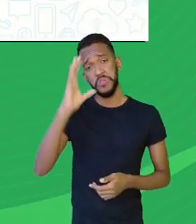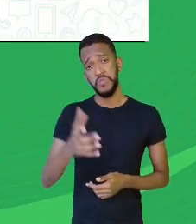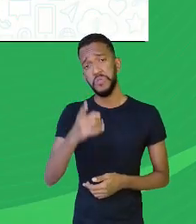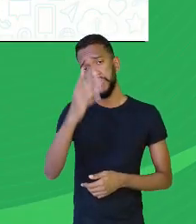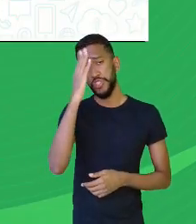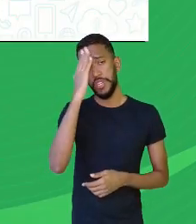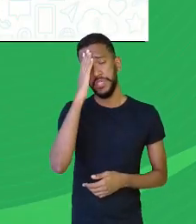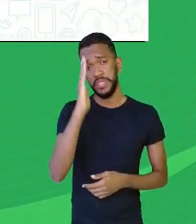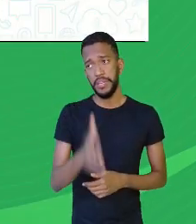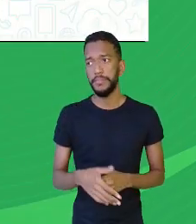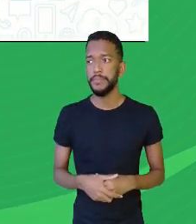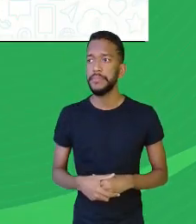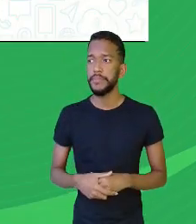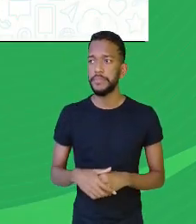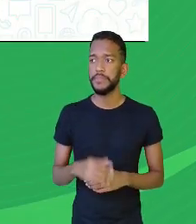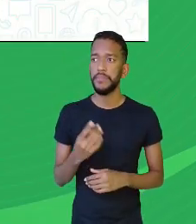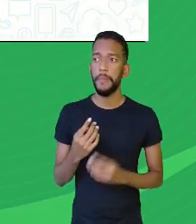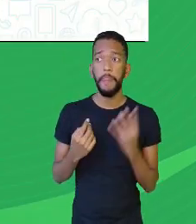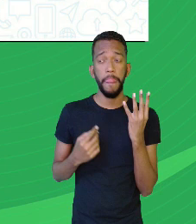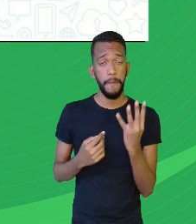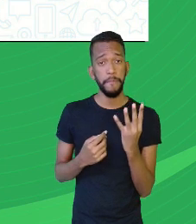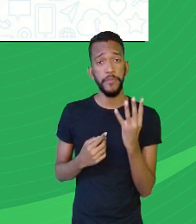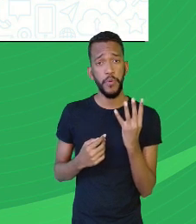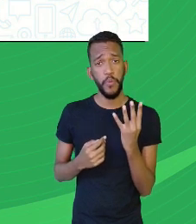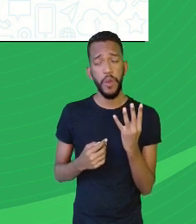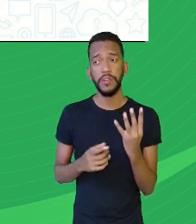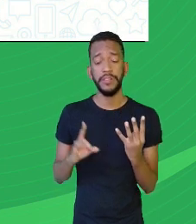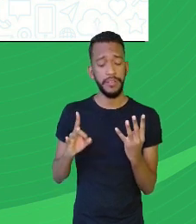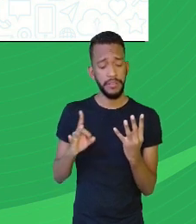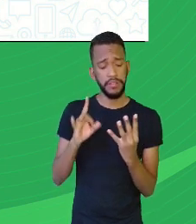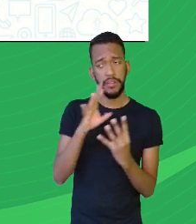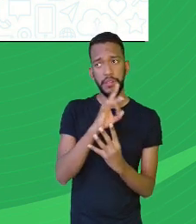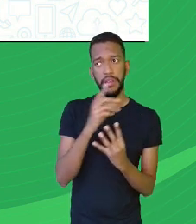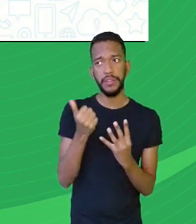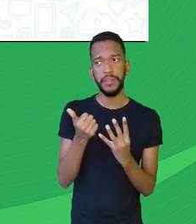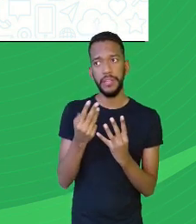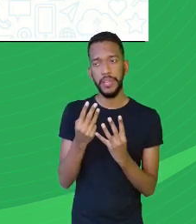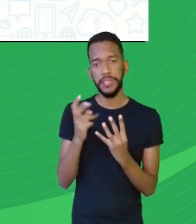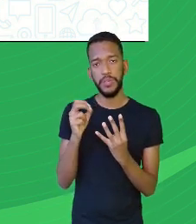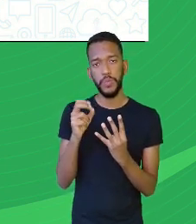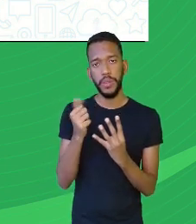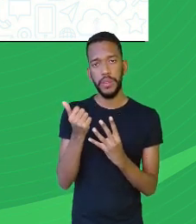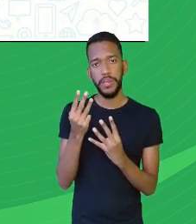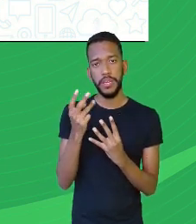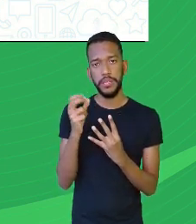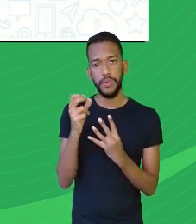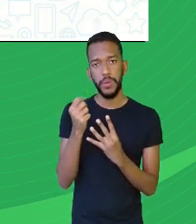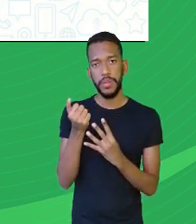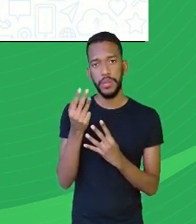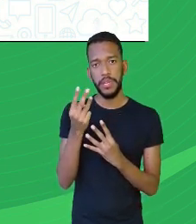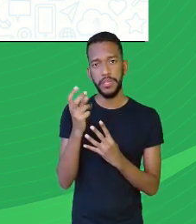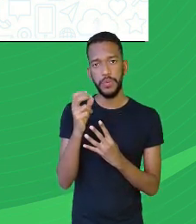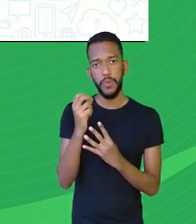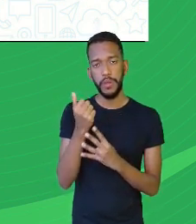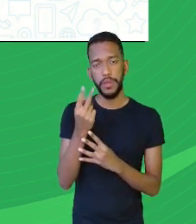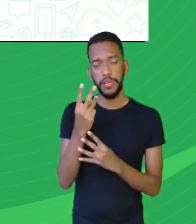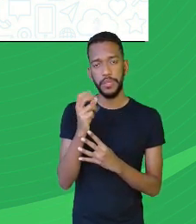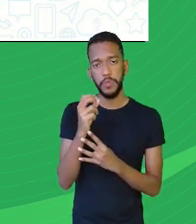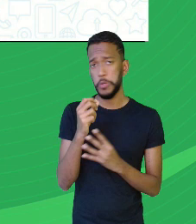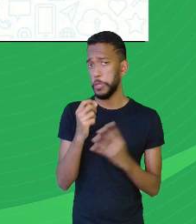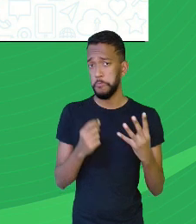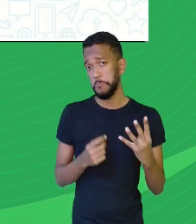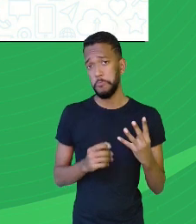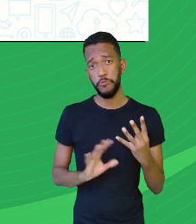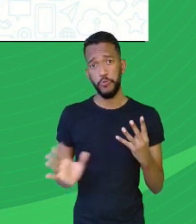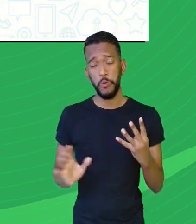sabe. Não foram 4 quilos? E cada quilo não custa R$13,50? Então, eu só preciso multiplicar